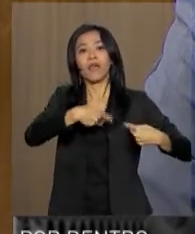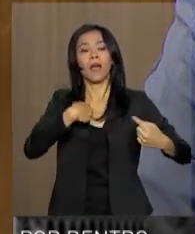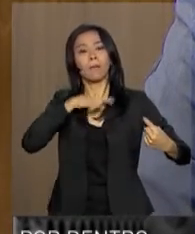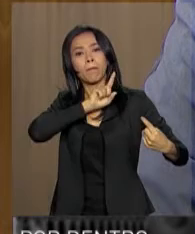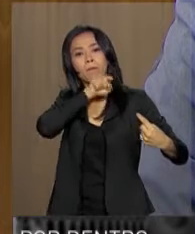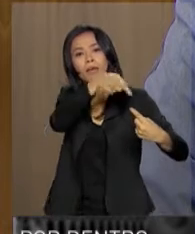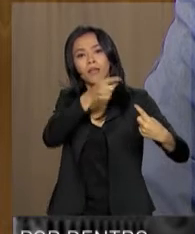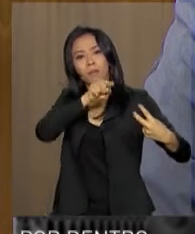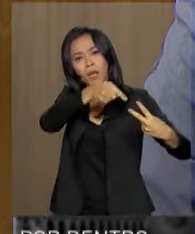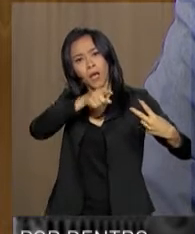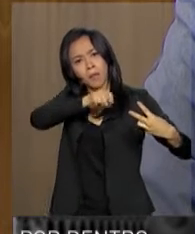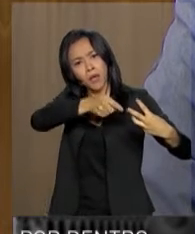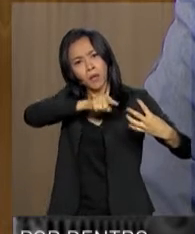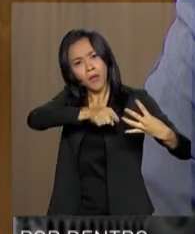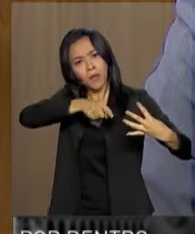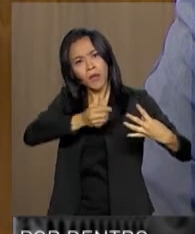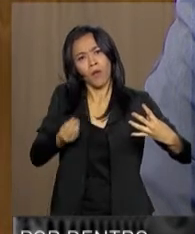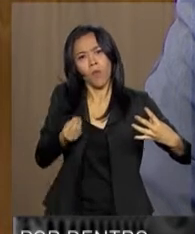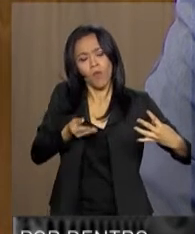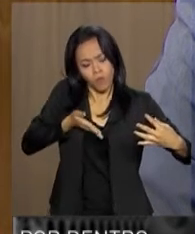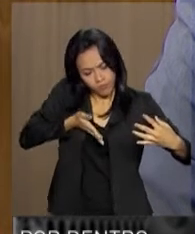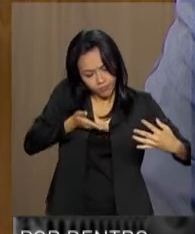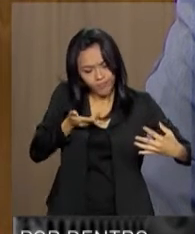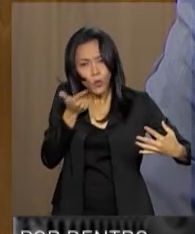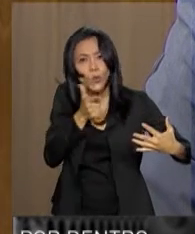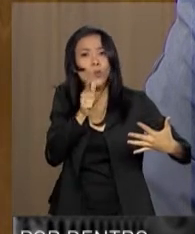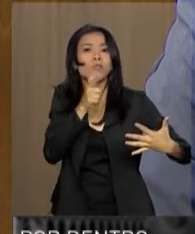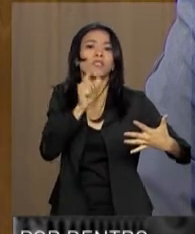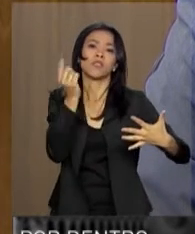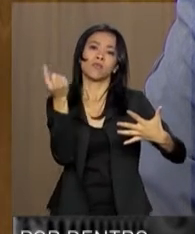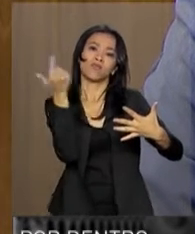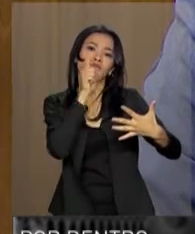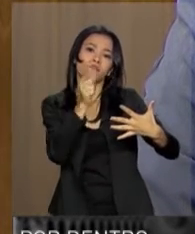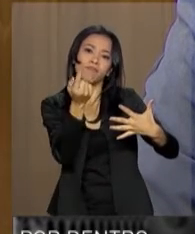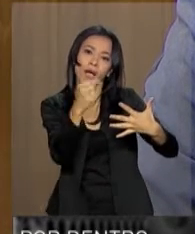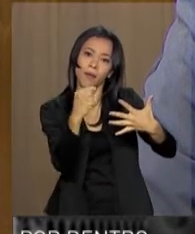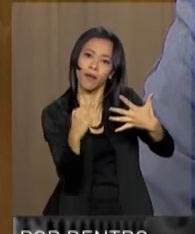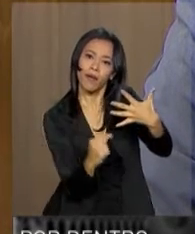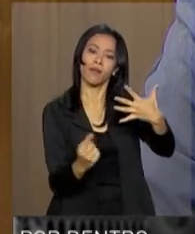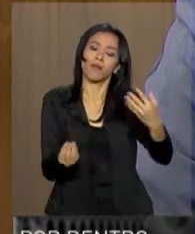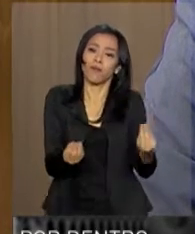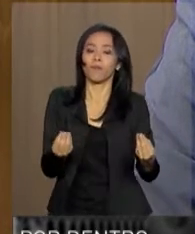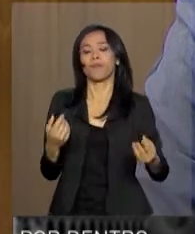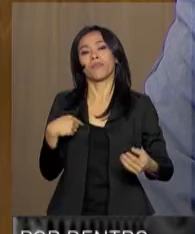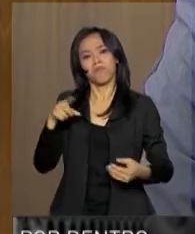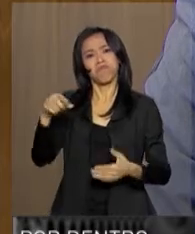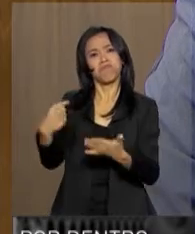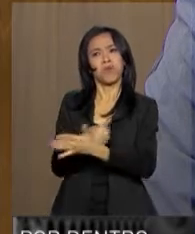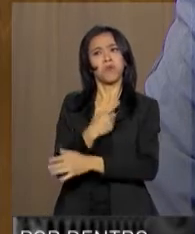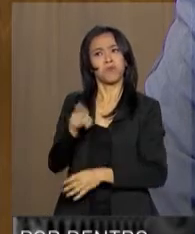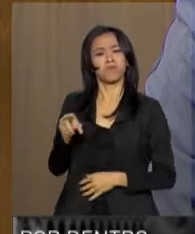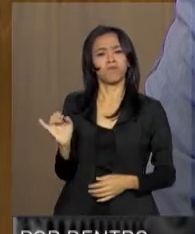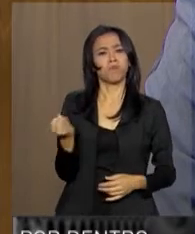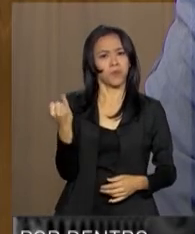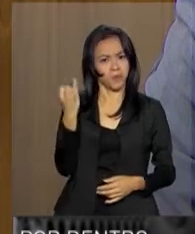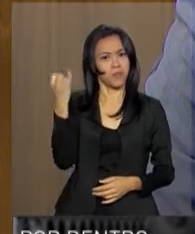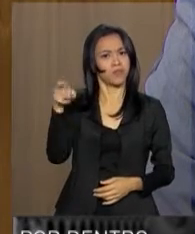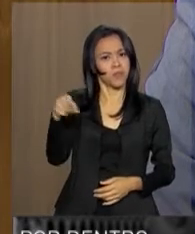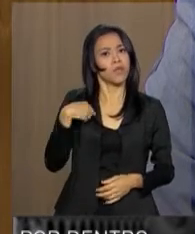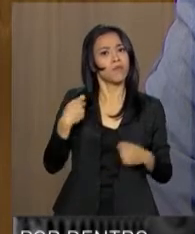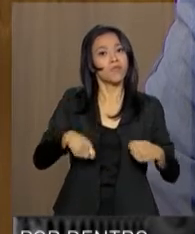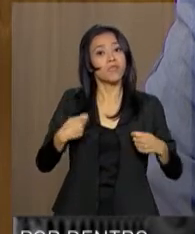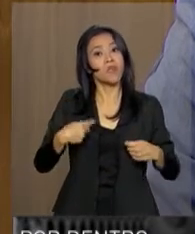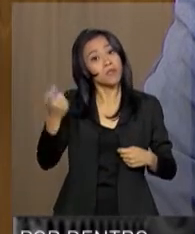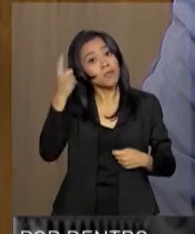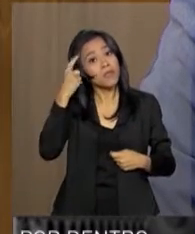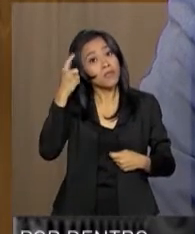que a gente pode se e para alcançar aquelas metas né e então acho que a pergunta muito pertinente a gente realmente precisa voltar o olhar para o longo